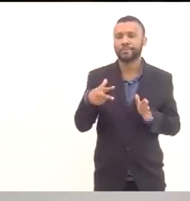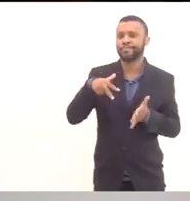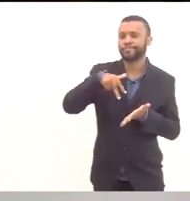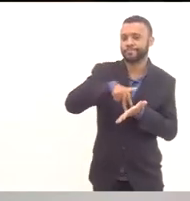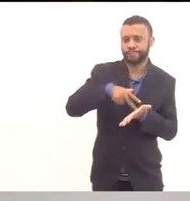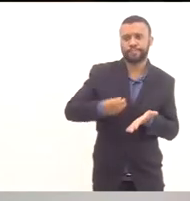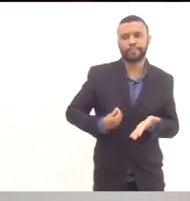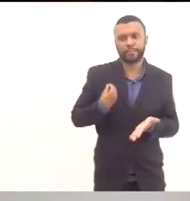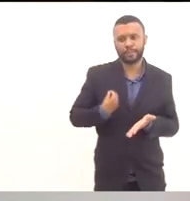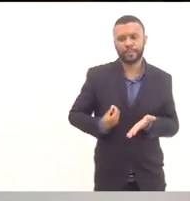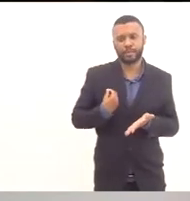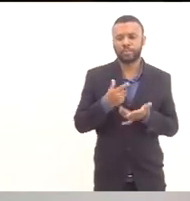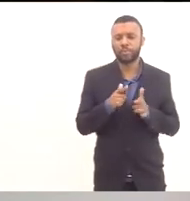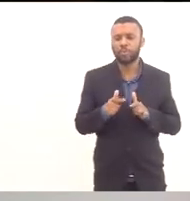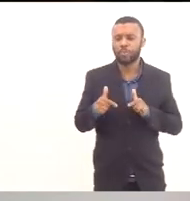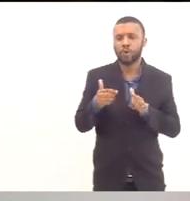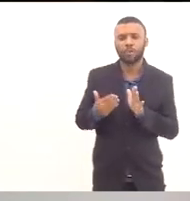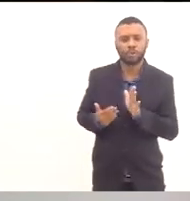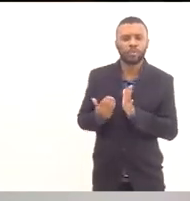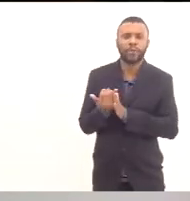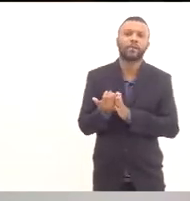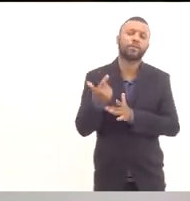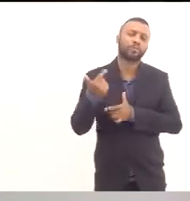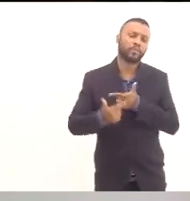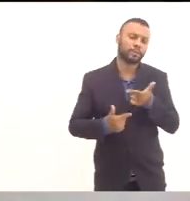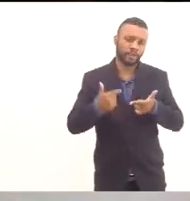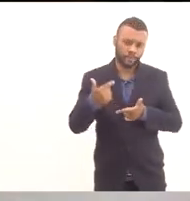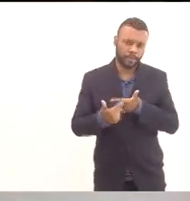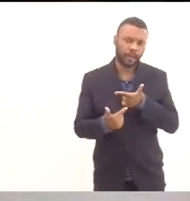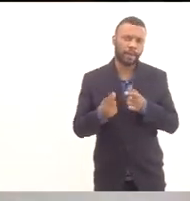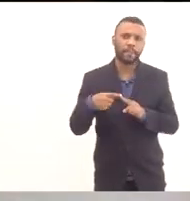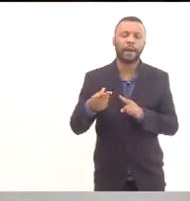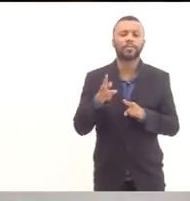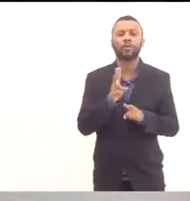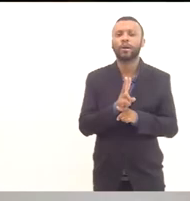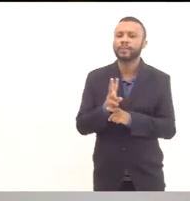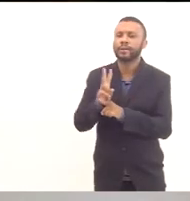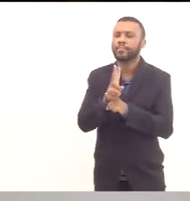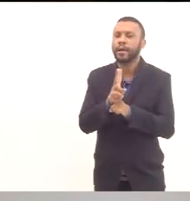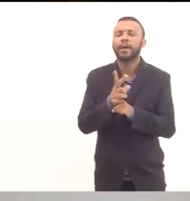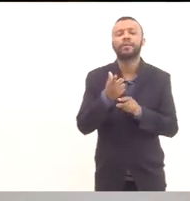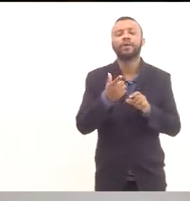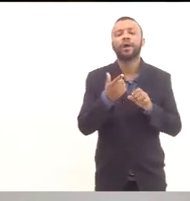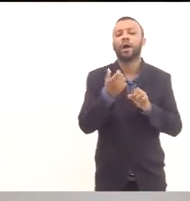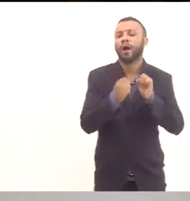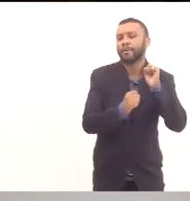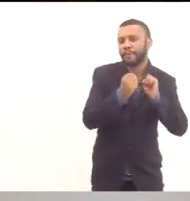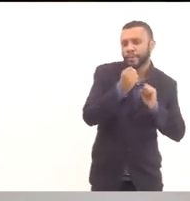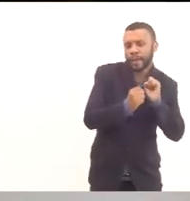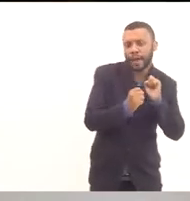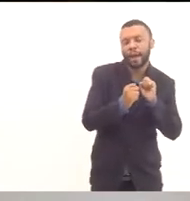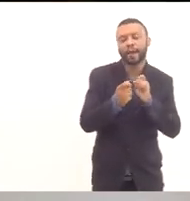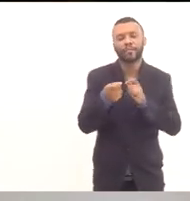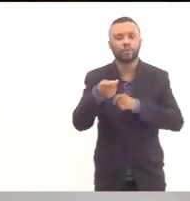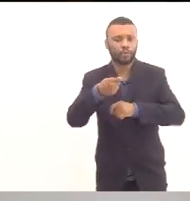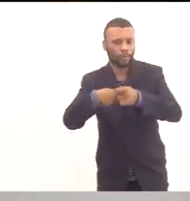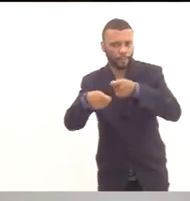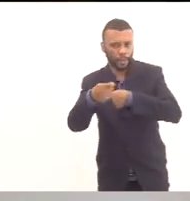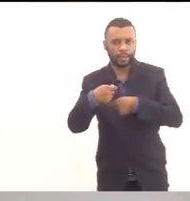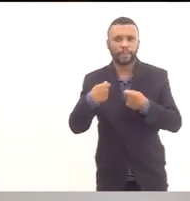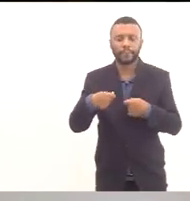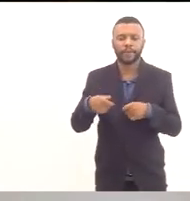é iniciando os trabalhos e o atendimento aos empresários empresas que estavam precisando de